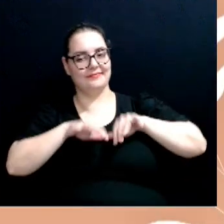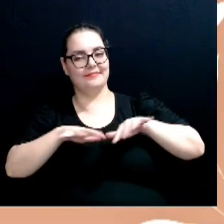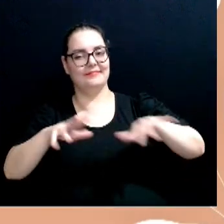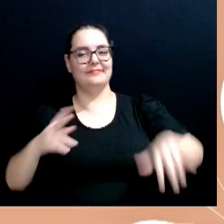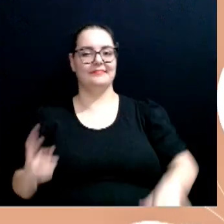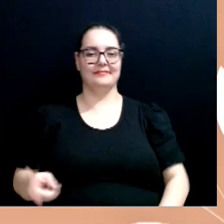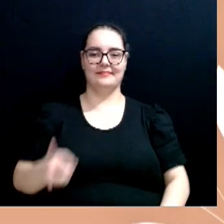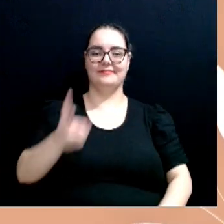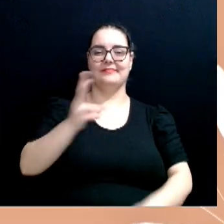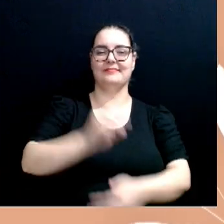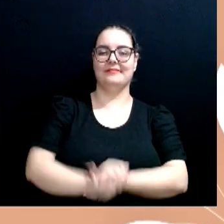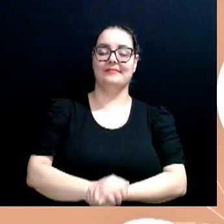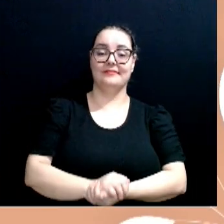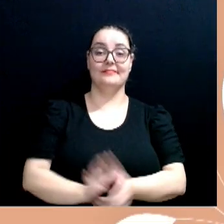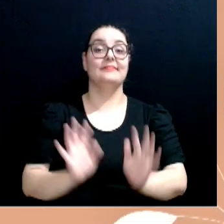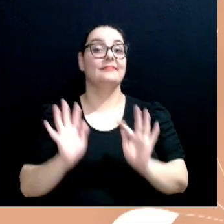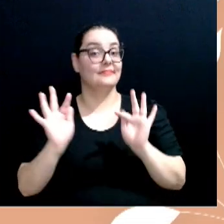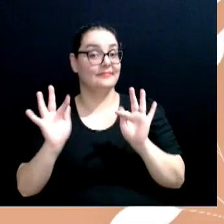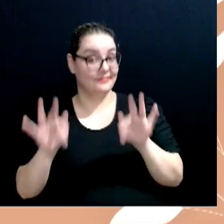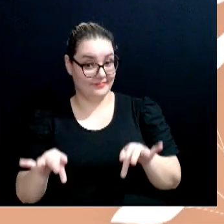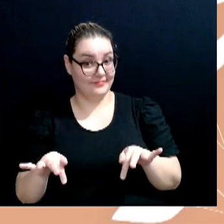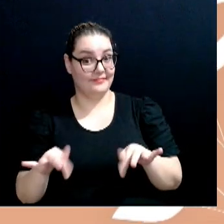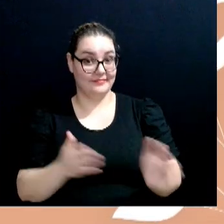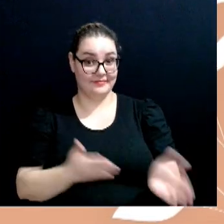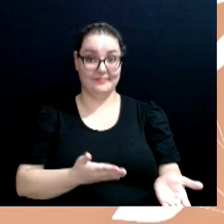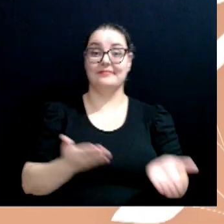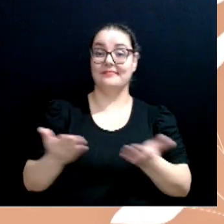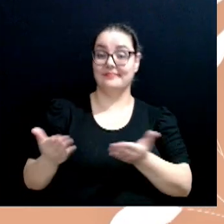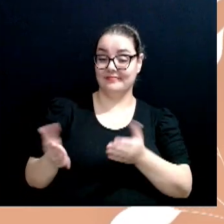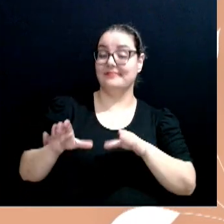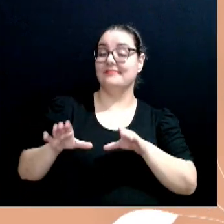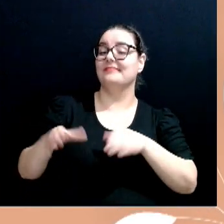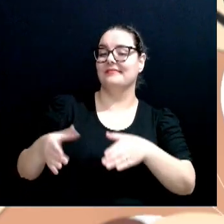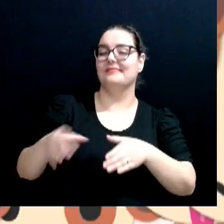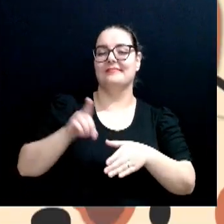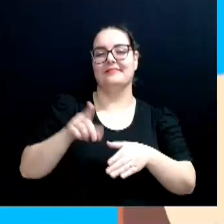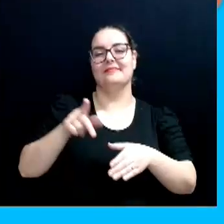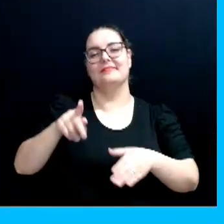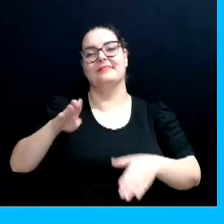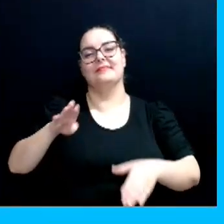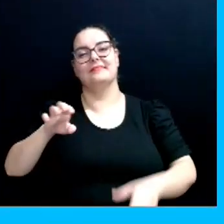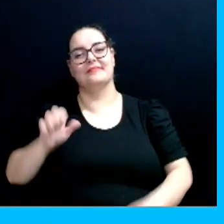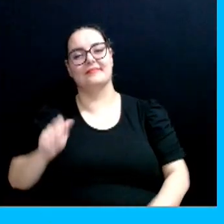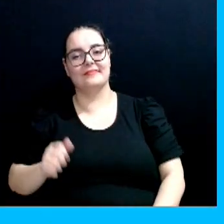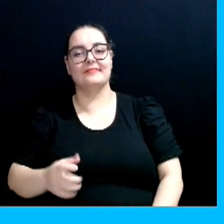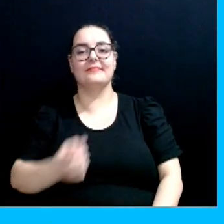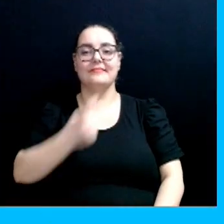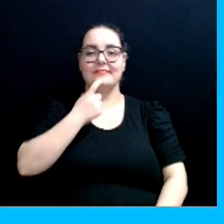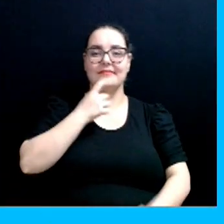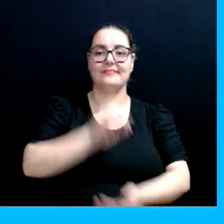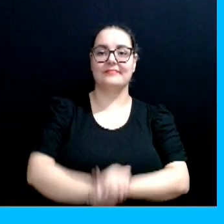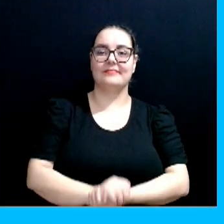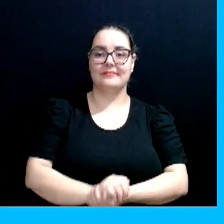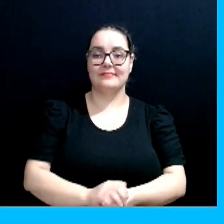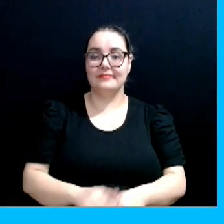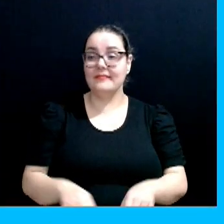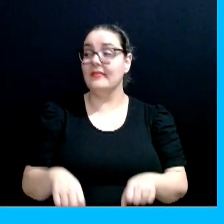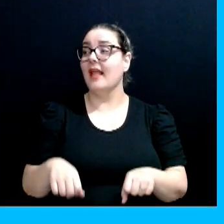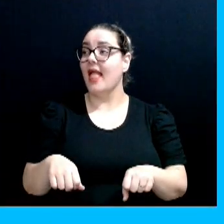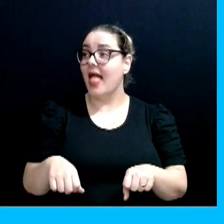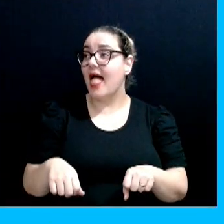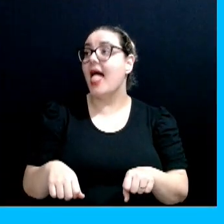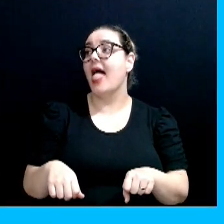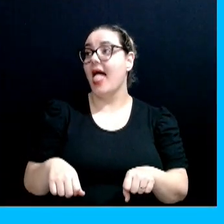Para finalizar, apresentamos a turminha do DPBEA Campinas. A vida já colocou alguns obstáculos